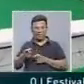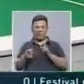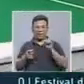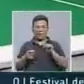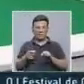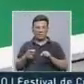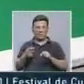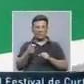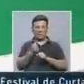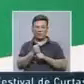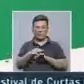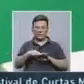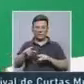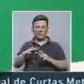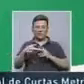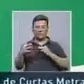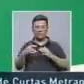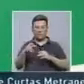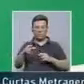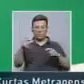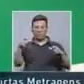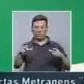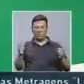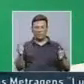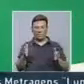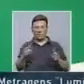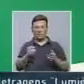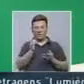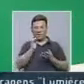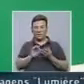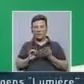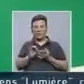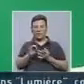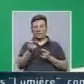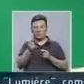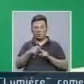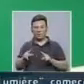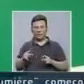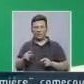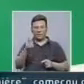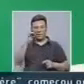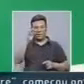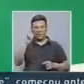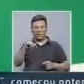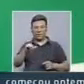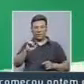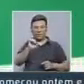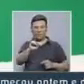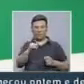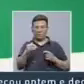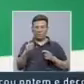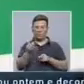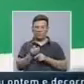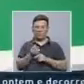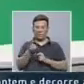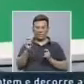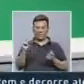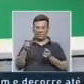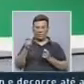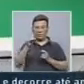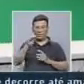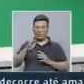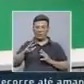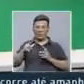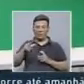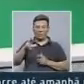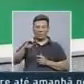também jogarem futebol num campo mais pequeno e com características ligeiramente diferentes. A ideia deste vosso festival é promover o